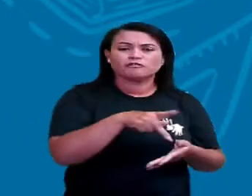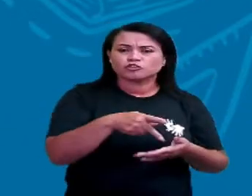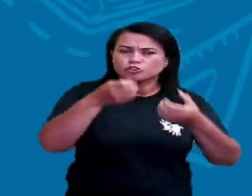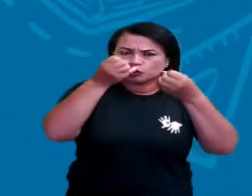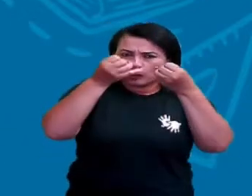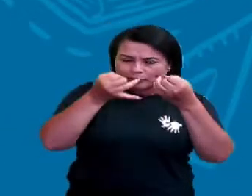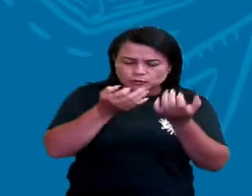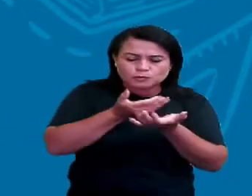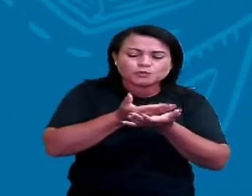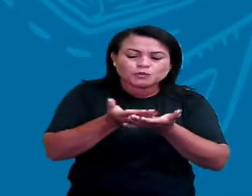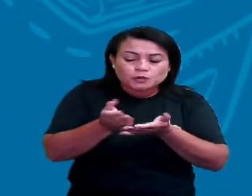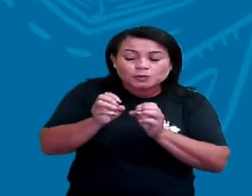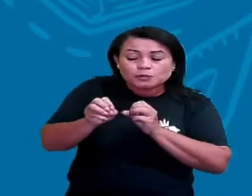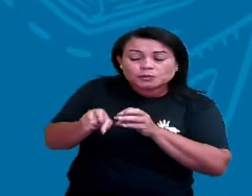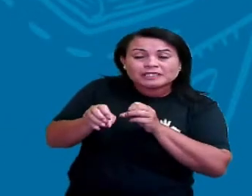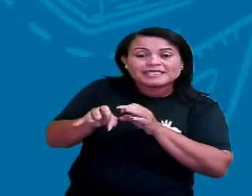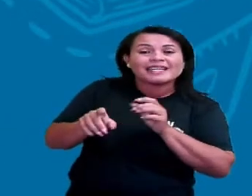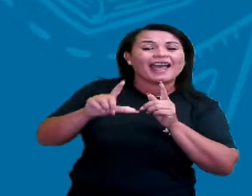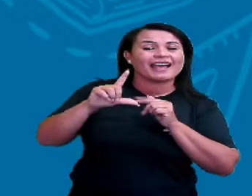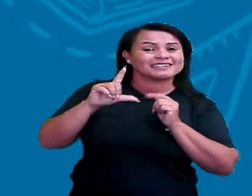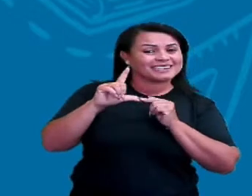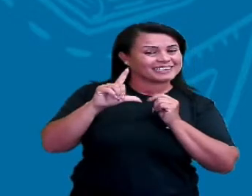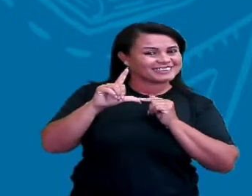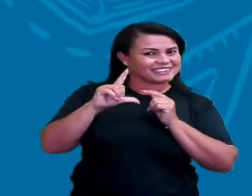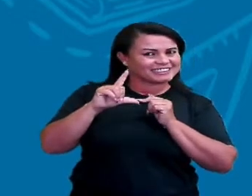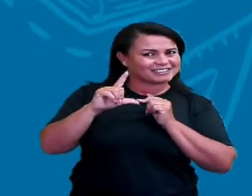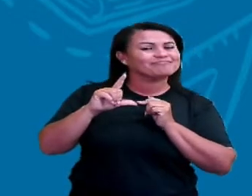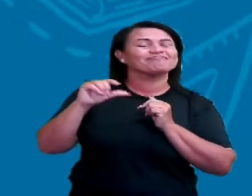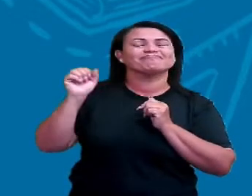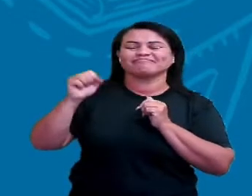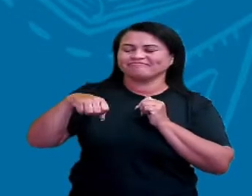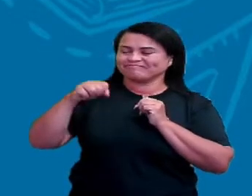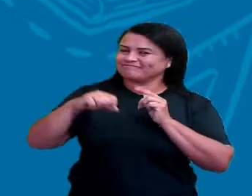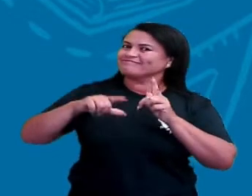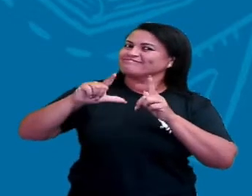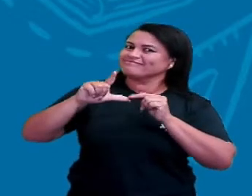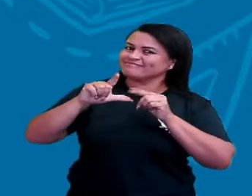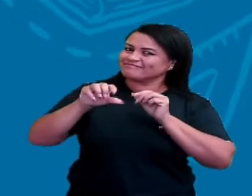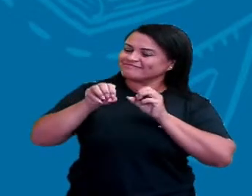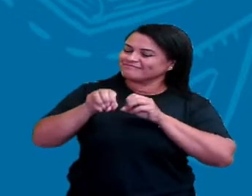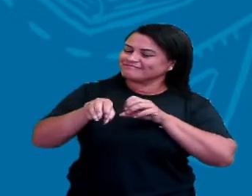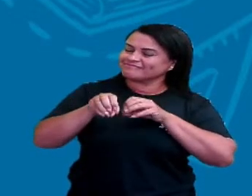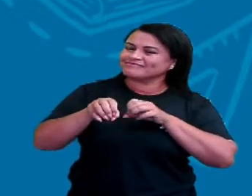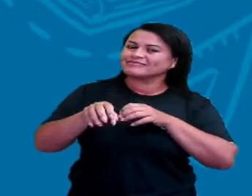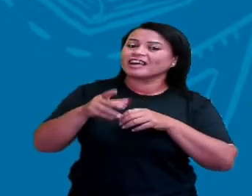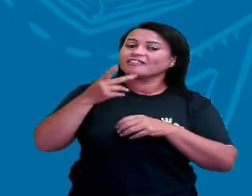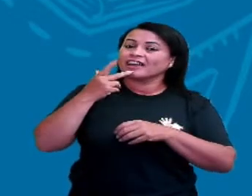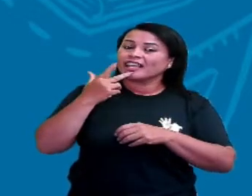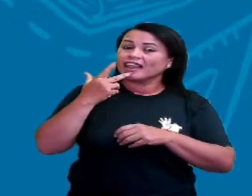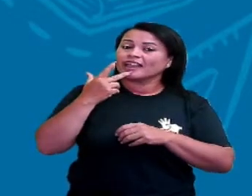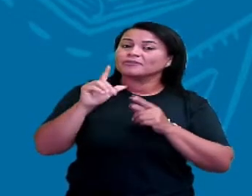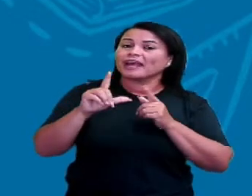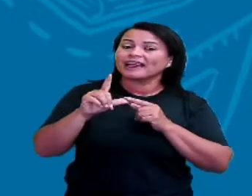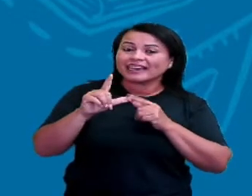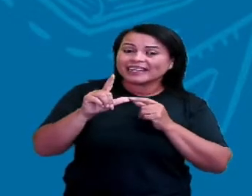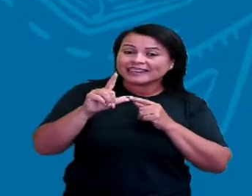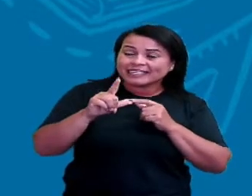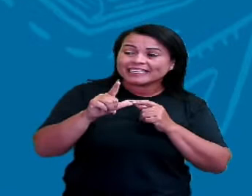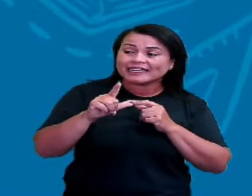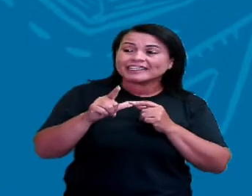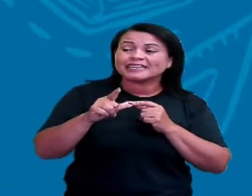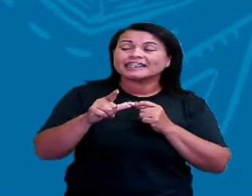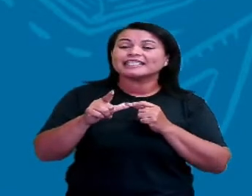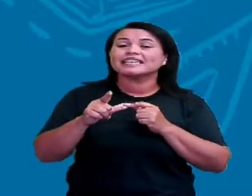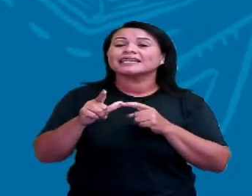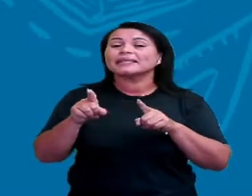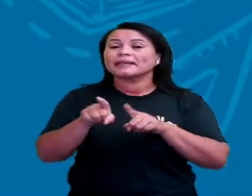começou a ensinar para ele as letras. Isso mesmo, né? Então a professora ia dizendo a letrinha, ia dizendo